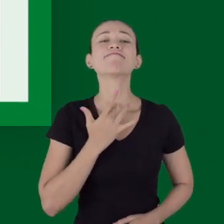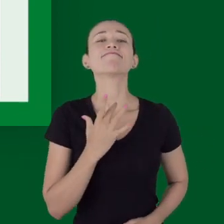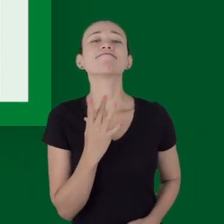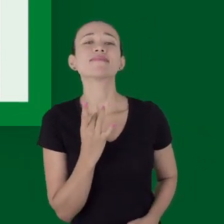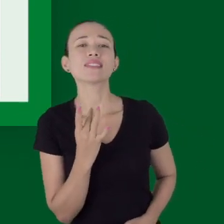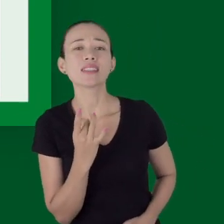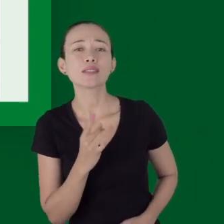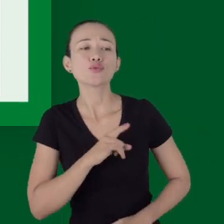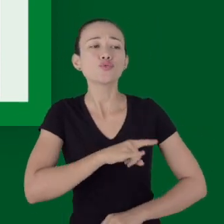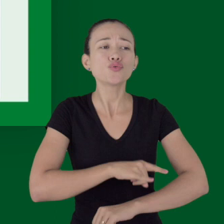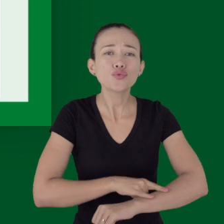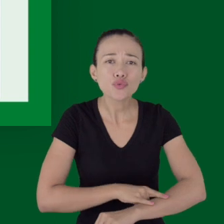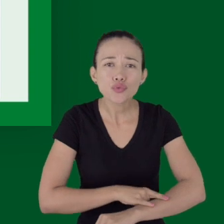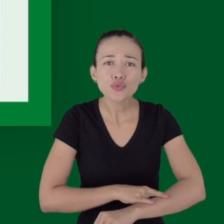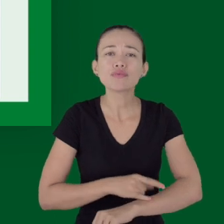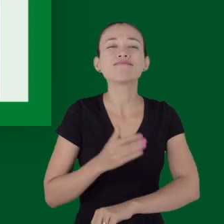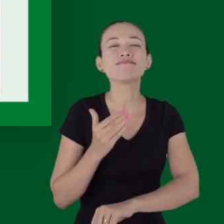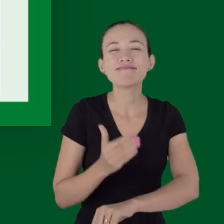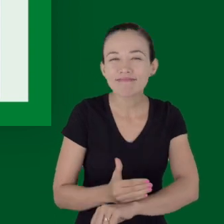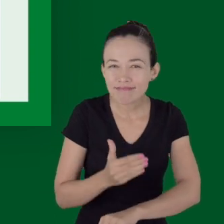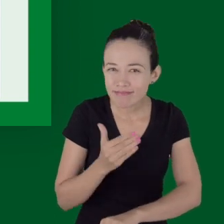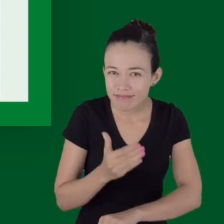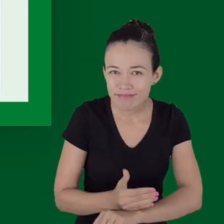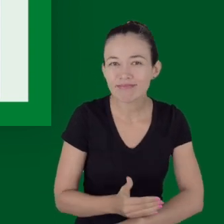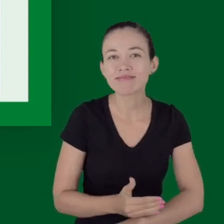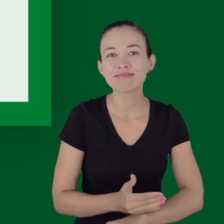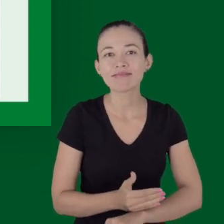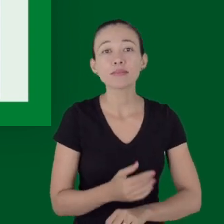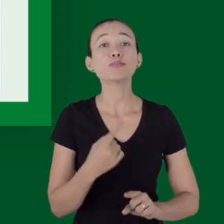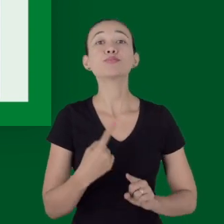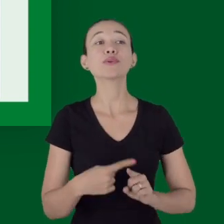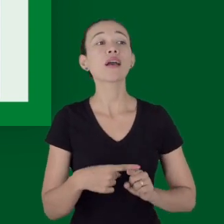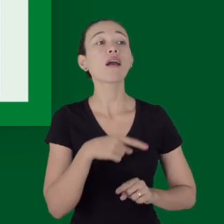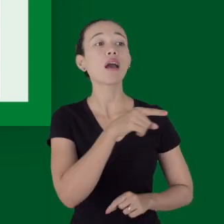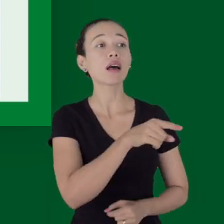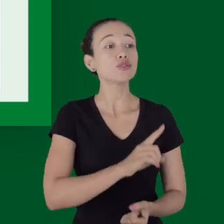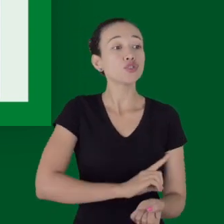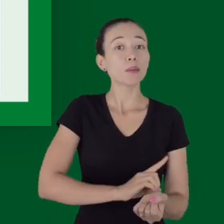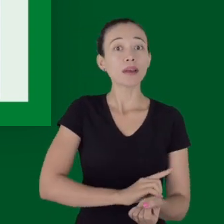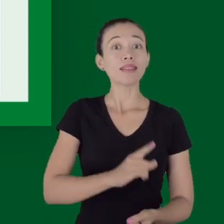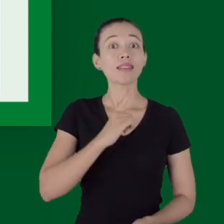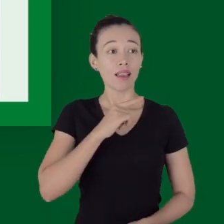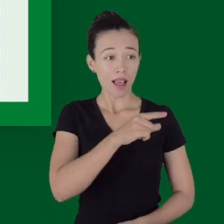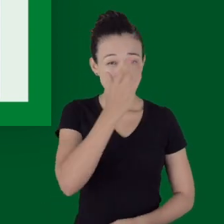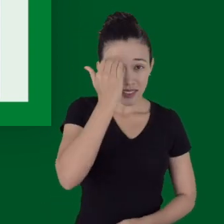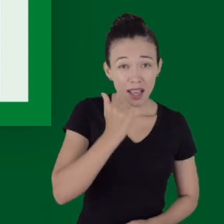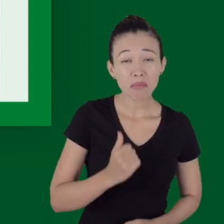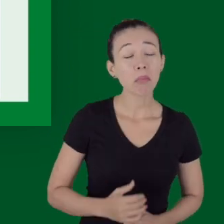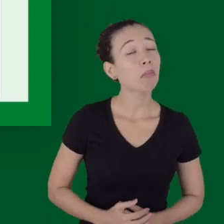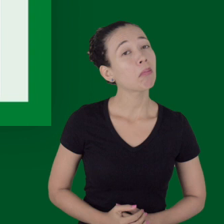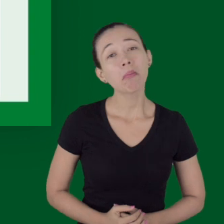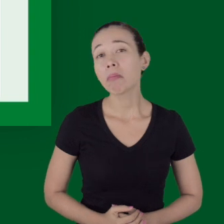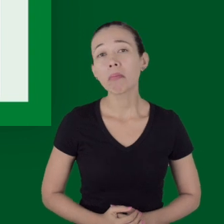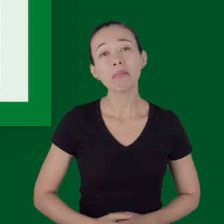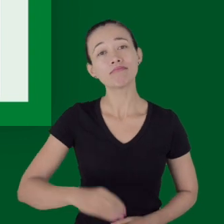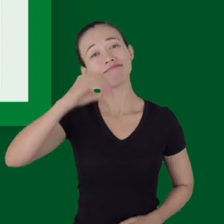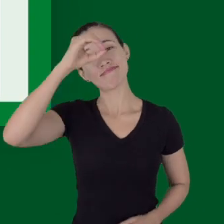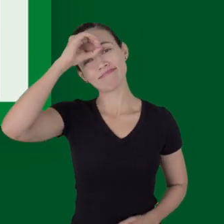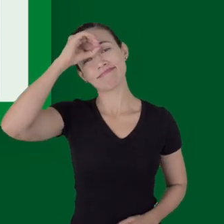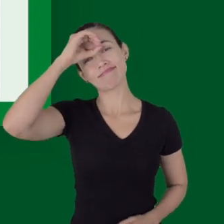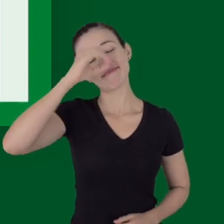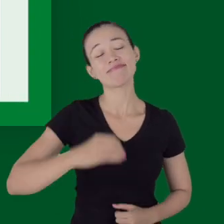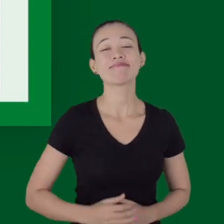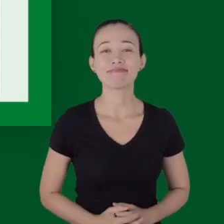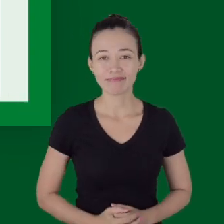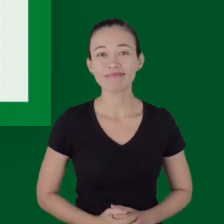passando vários dias já com sintoma, né? Com muita sede, urinando muito, e nada foi